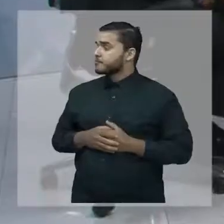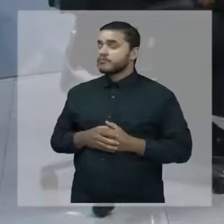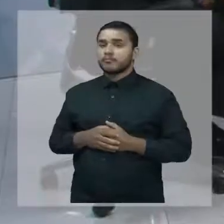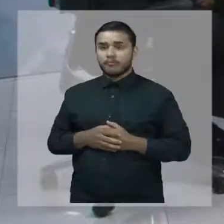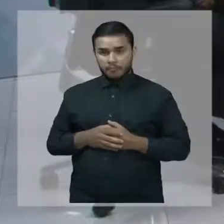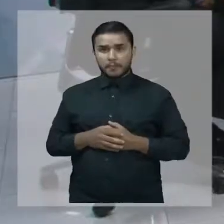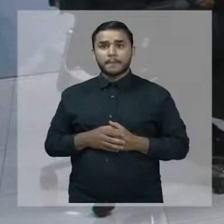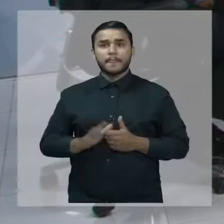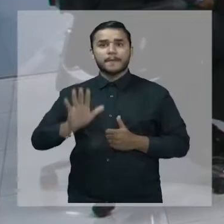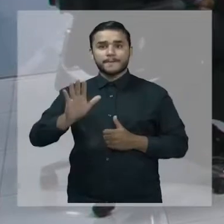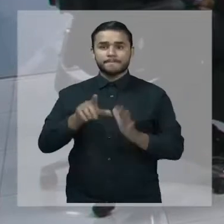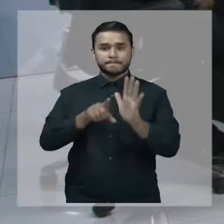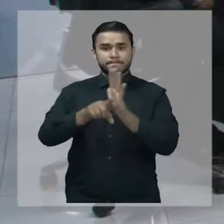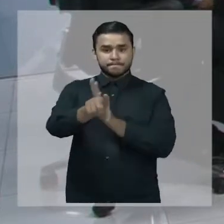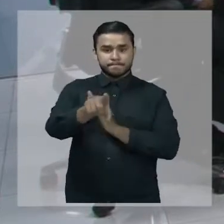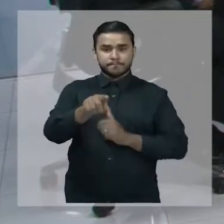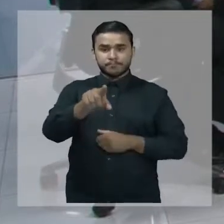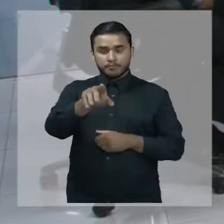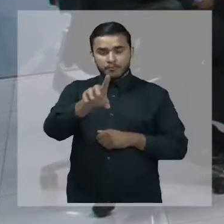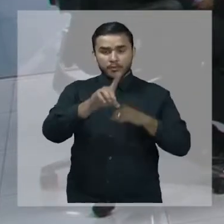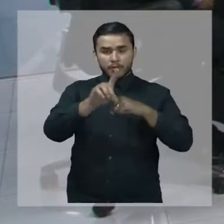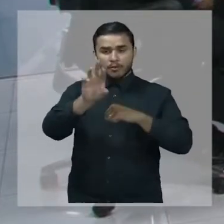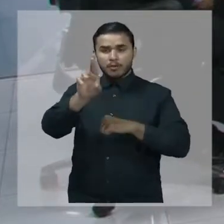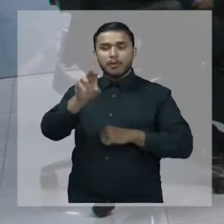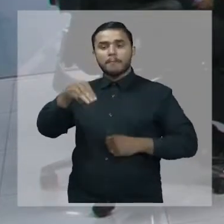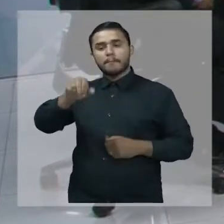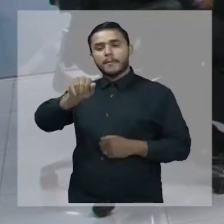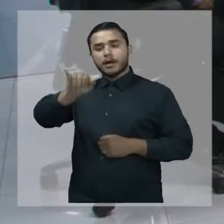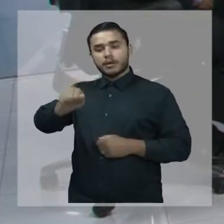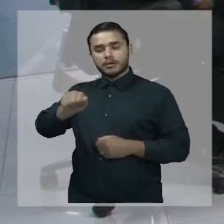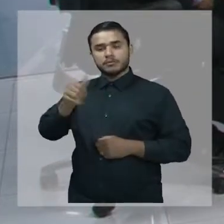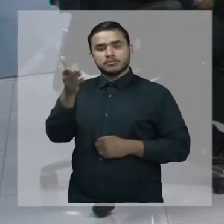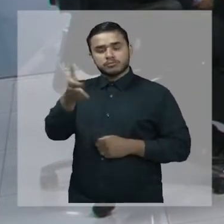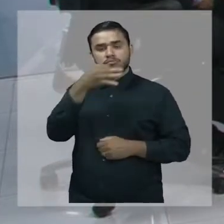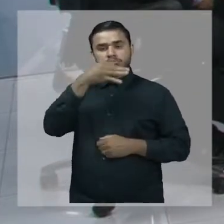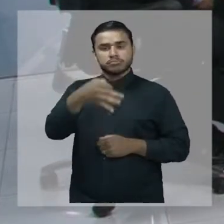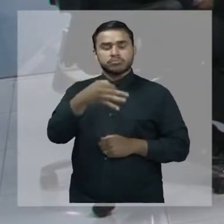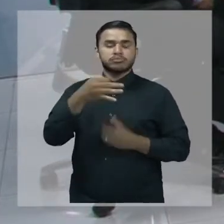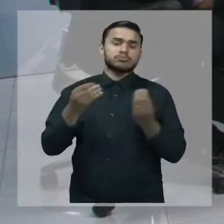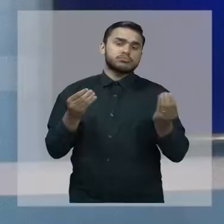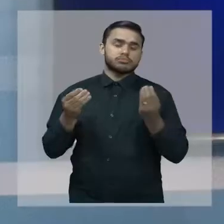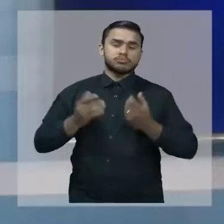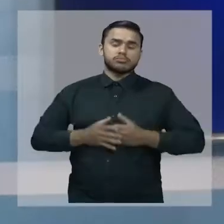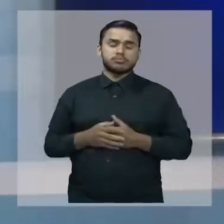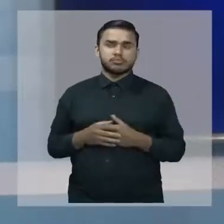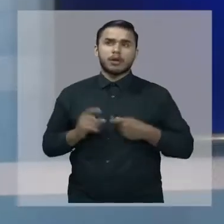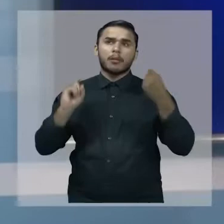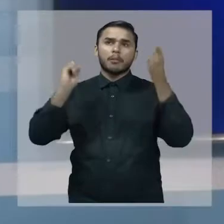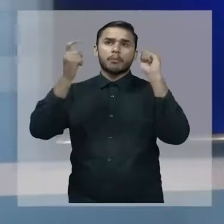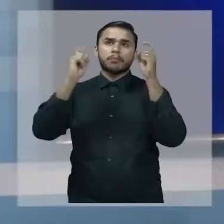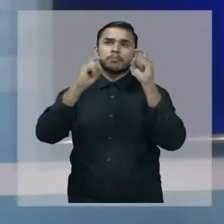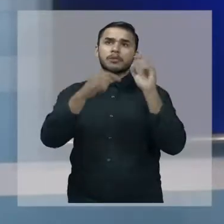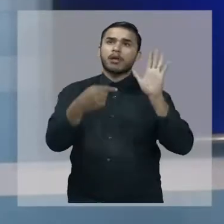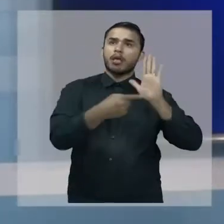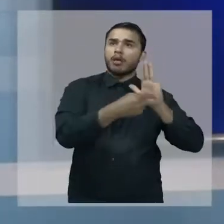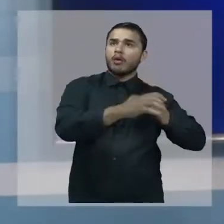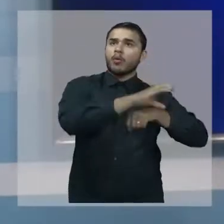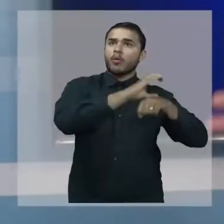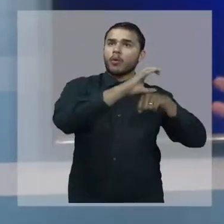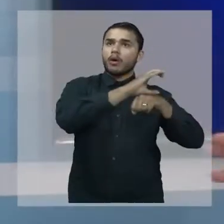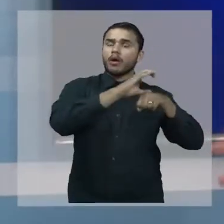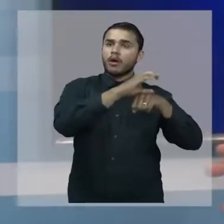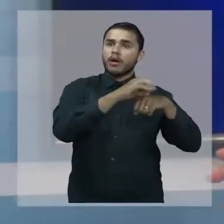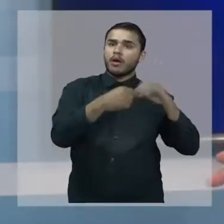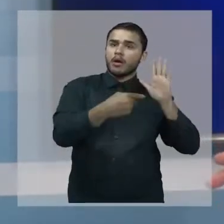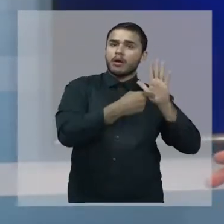Maia nessa discussão, que eu quero saber qual é a visão dele a partir dessas distorções que a gente entre a